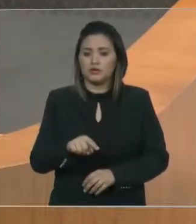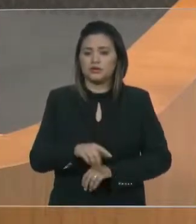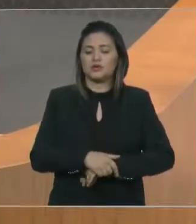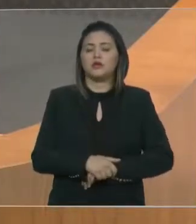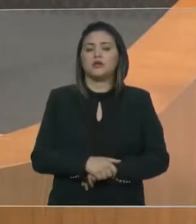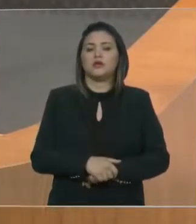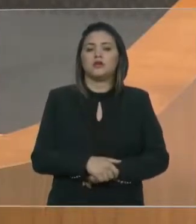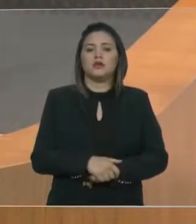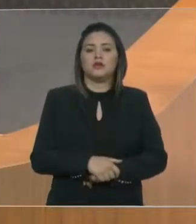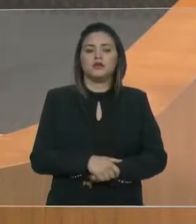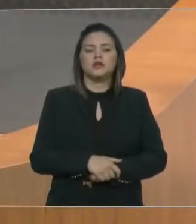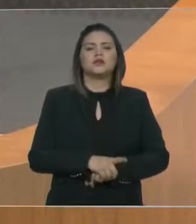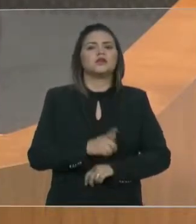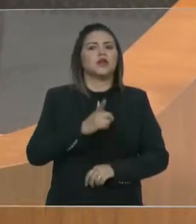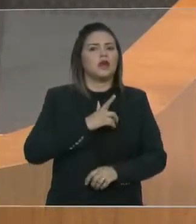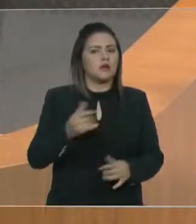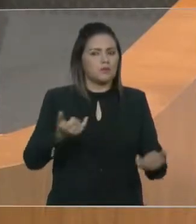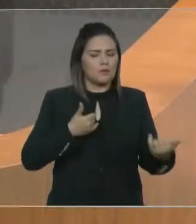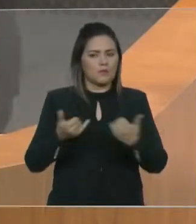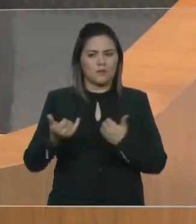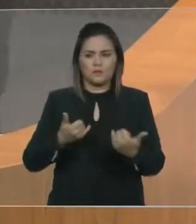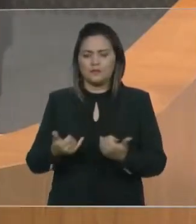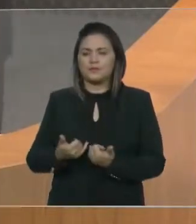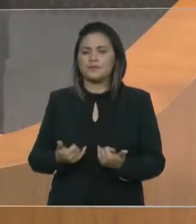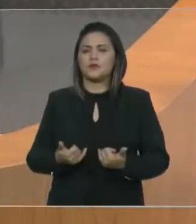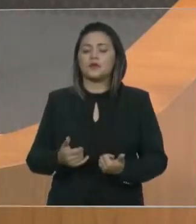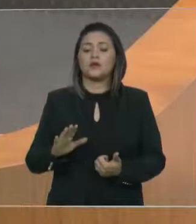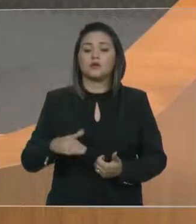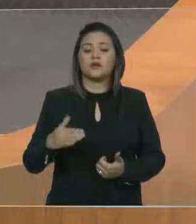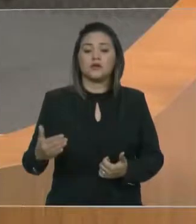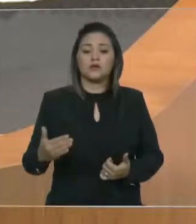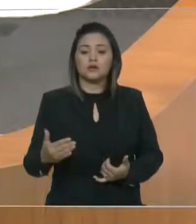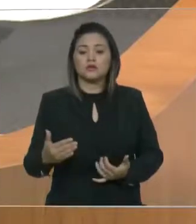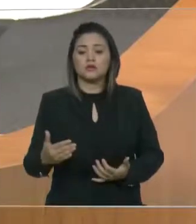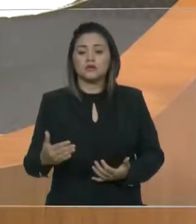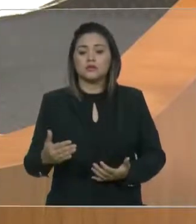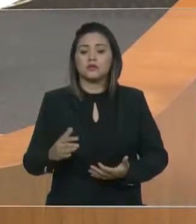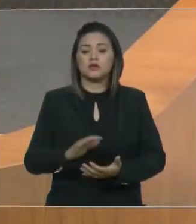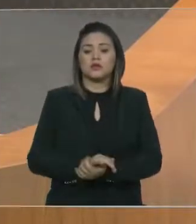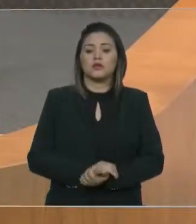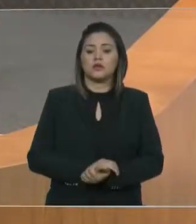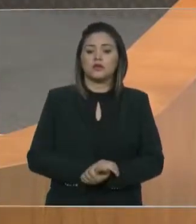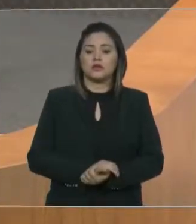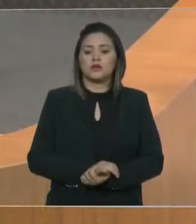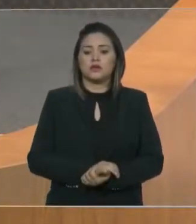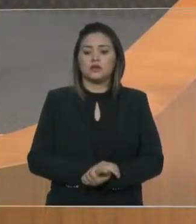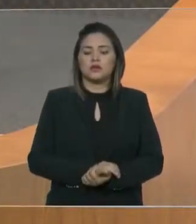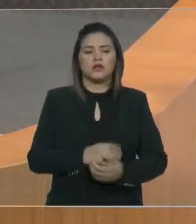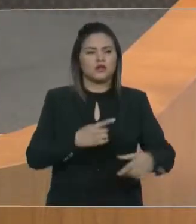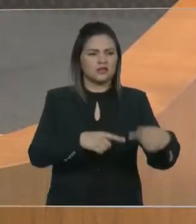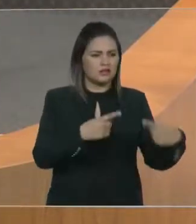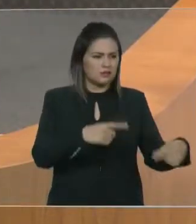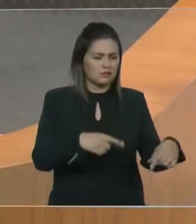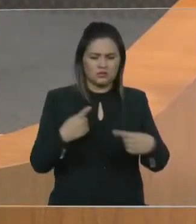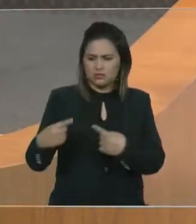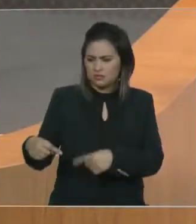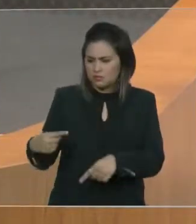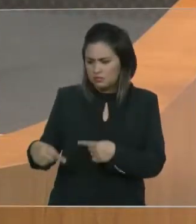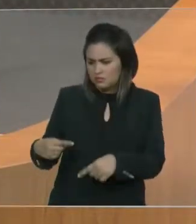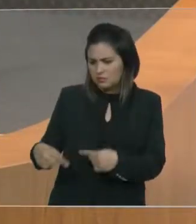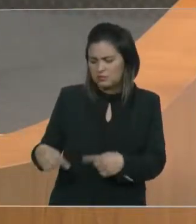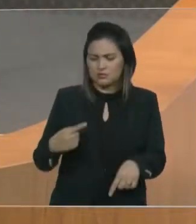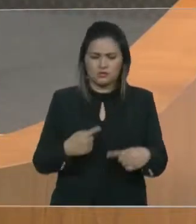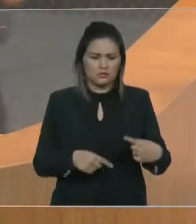muito grande de informações quando são tradutores cerimonialistas de grandes debates na ONU ou